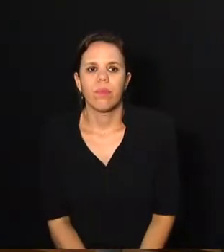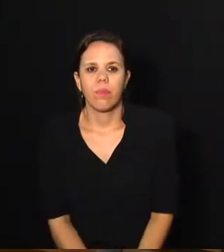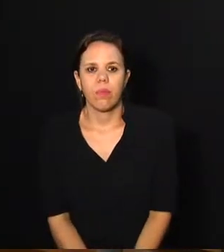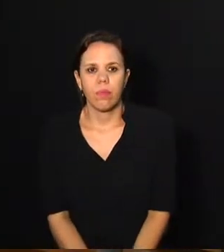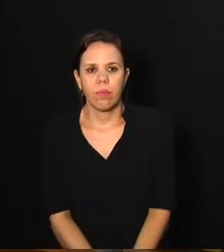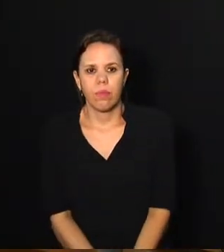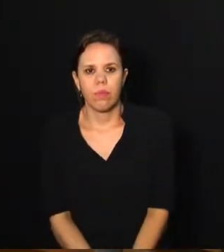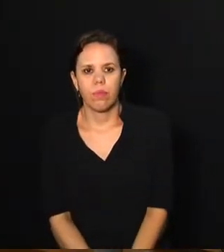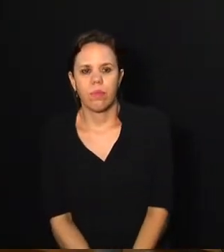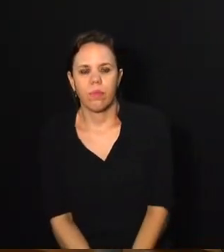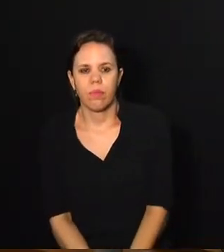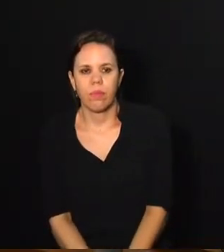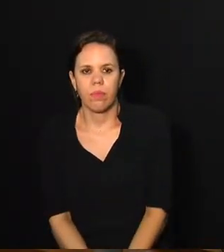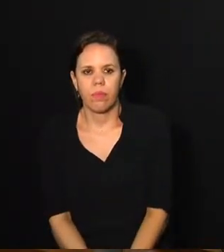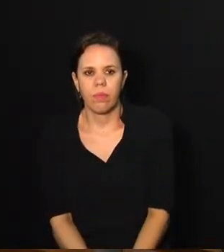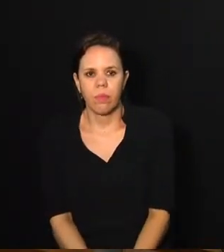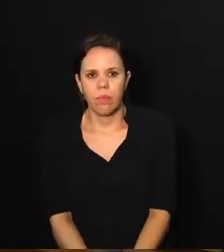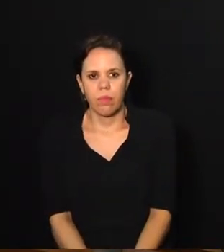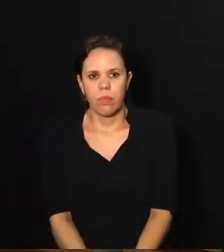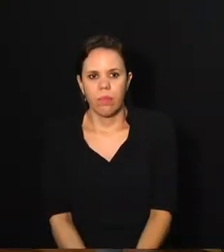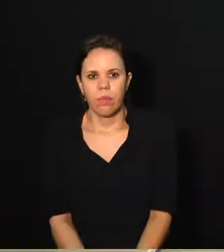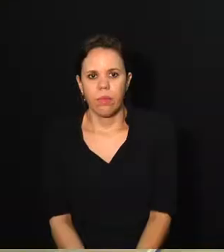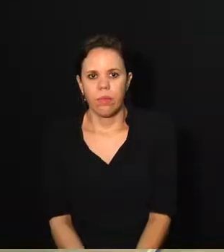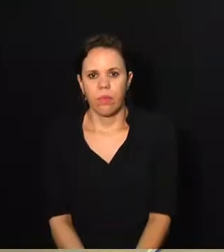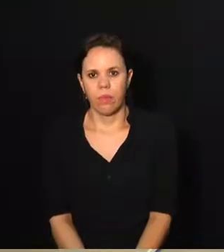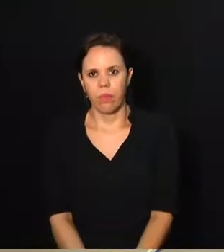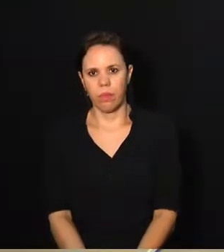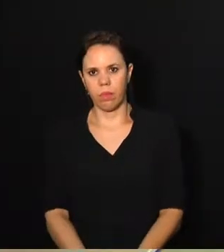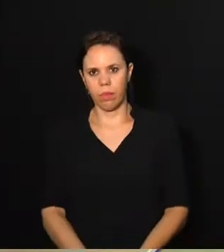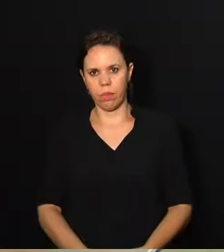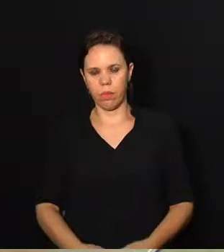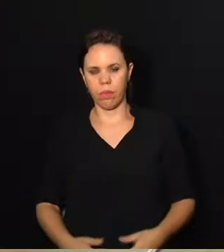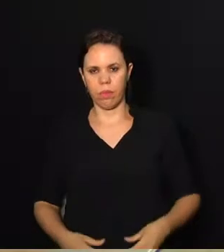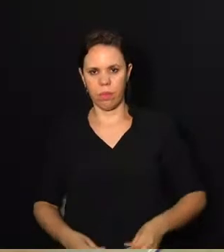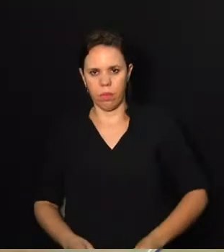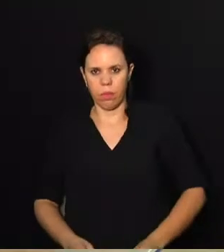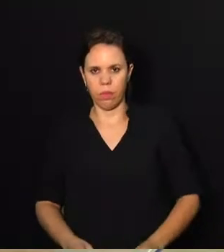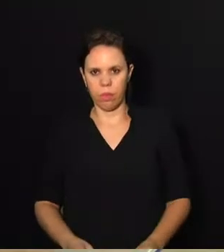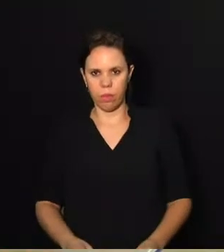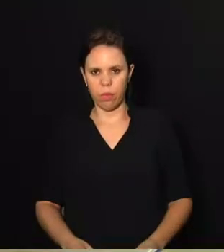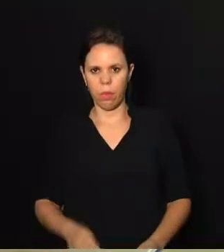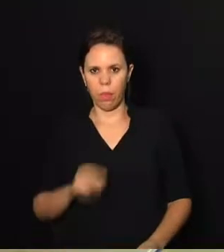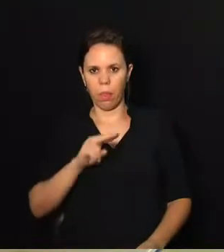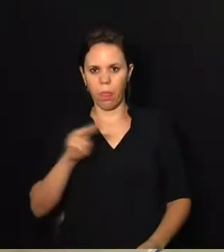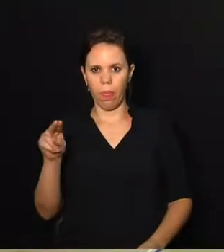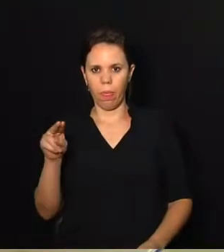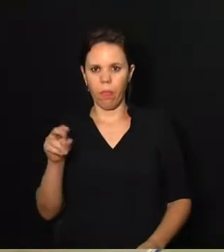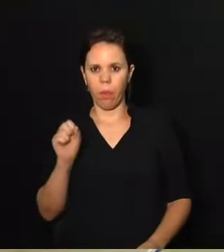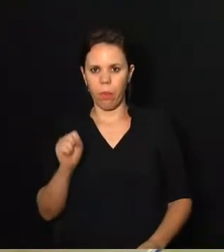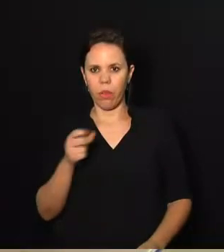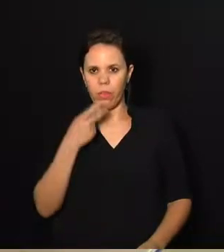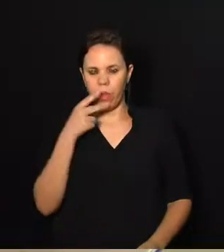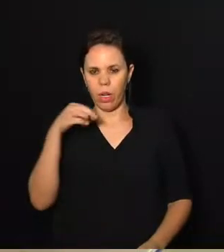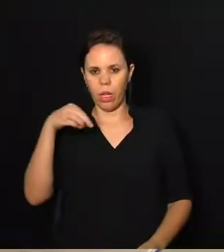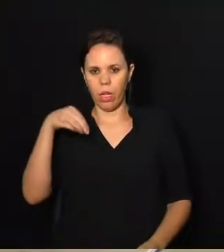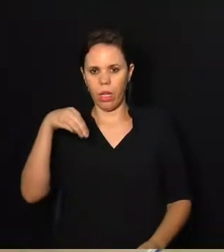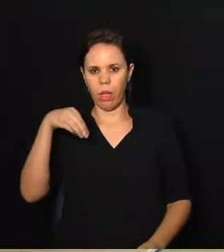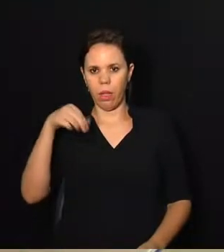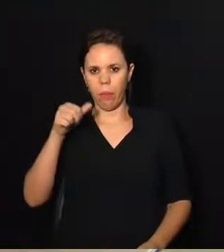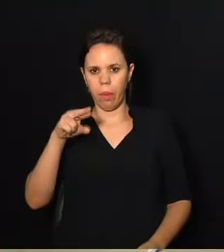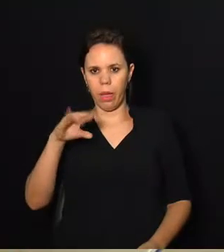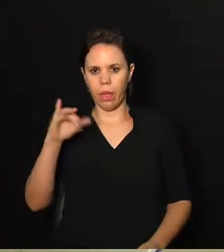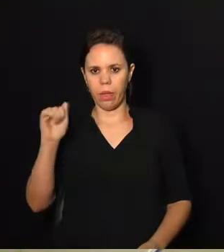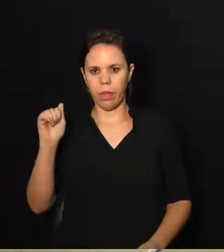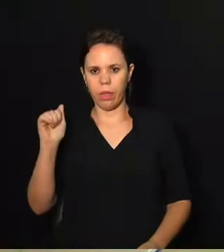Quem que vai próximo a falar? A senhora, né? O nome da senhora? Pode falar, dona Maria.